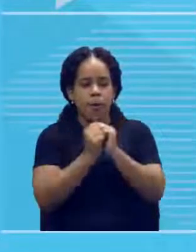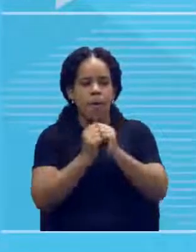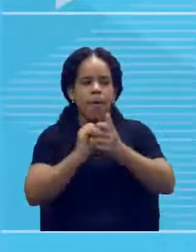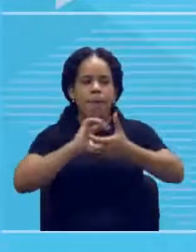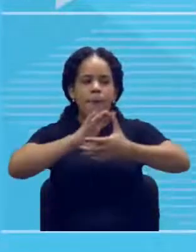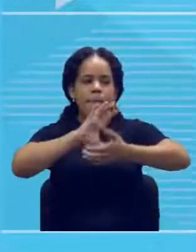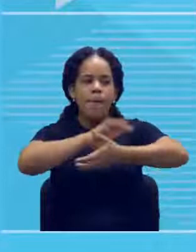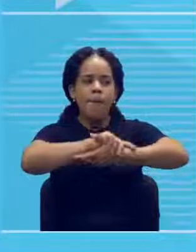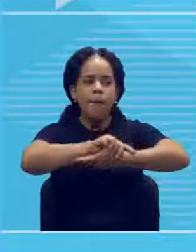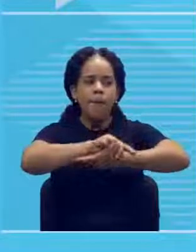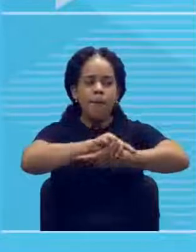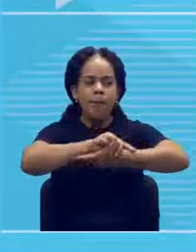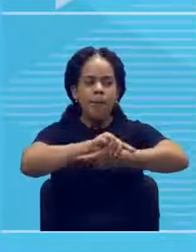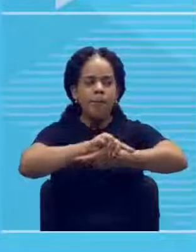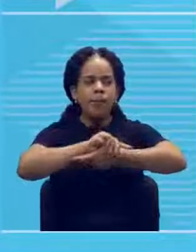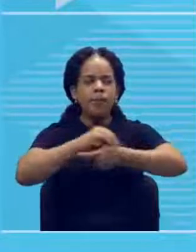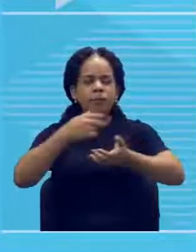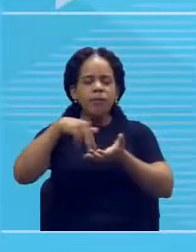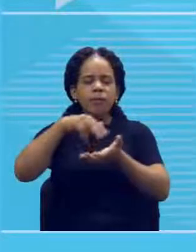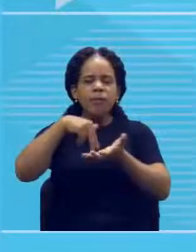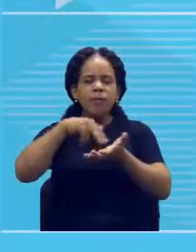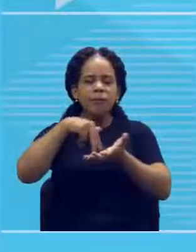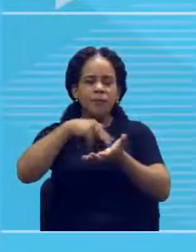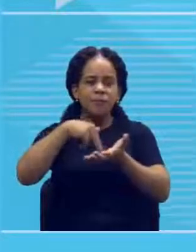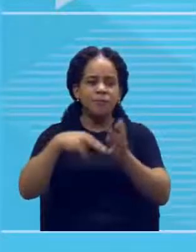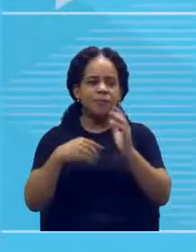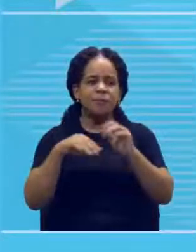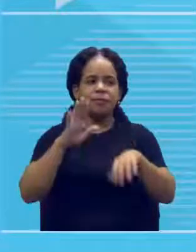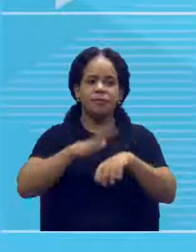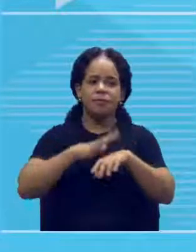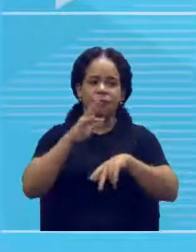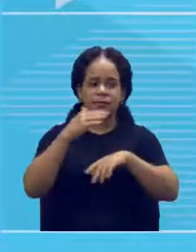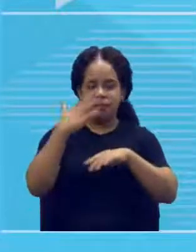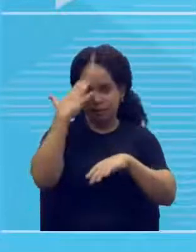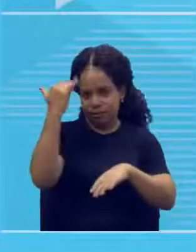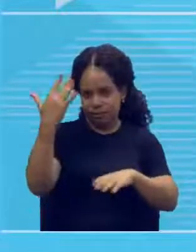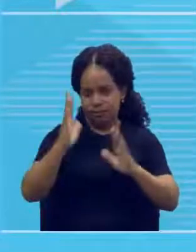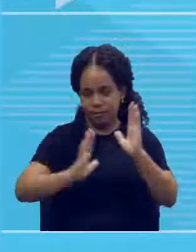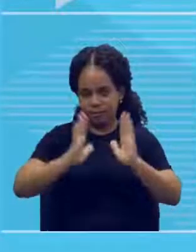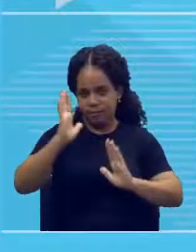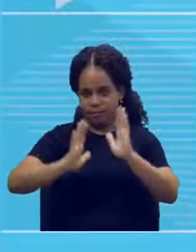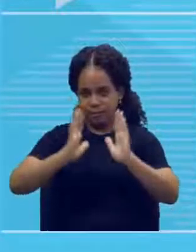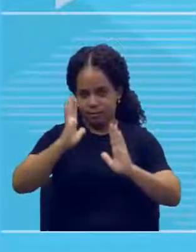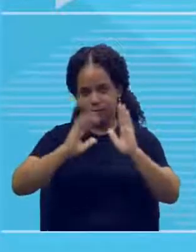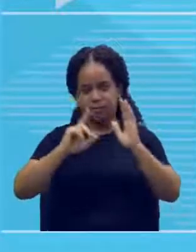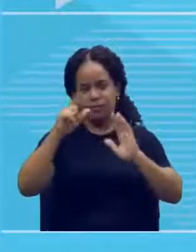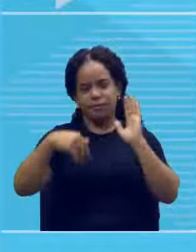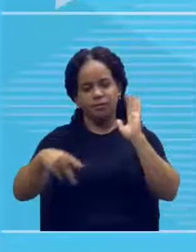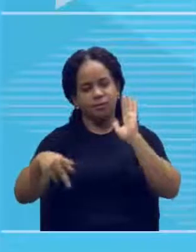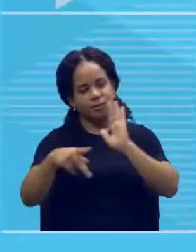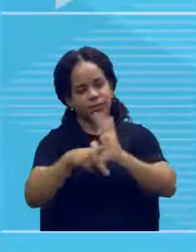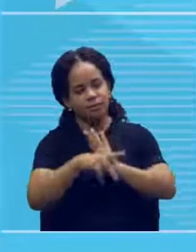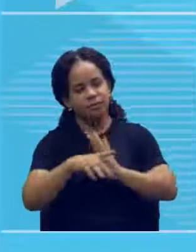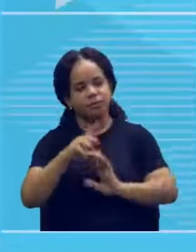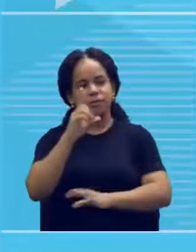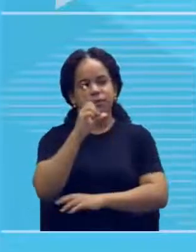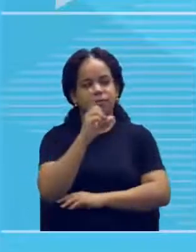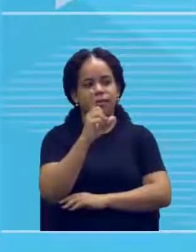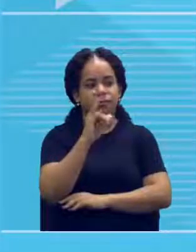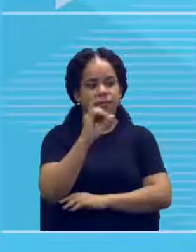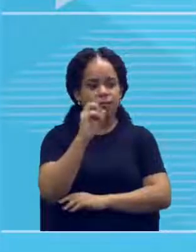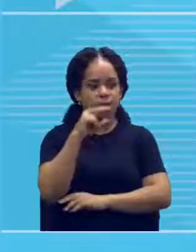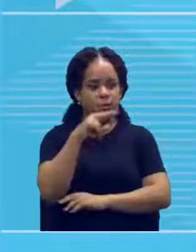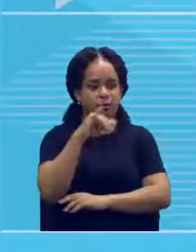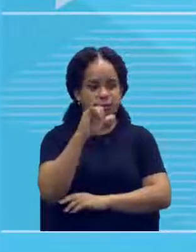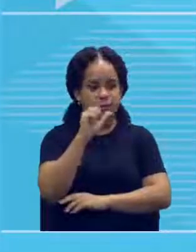em círculo. A dança mais popular na época da antiguidade continua a ser a dionísica. O povo